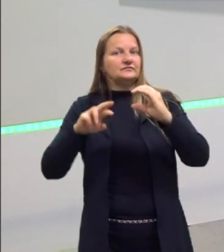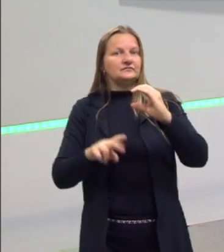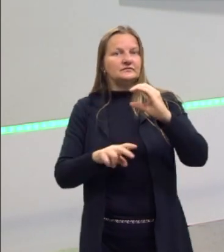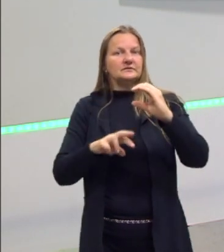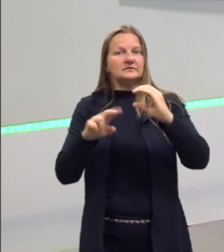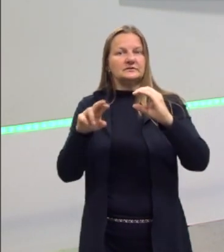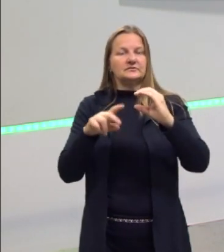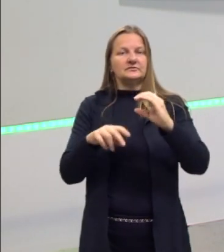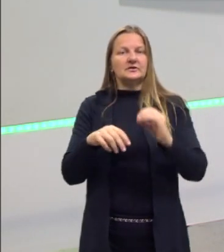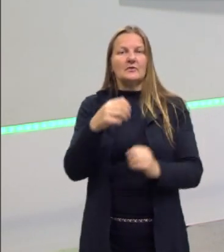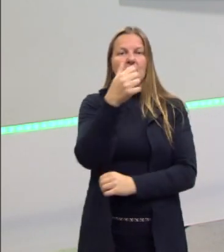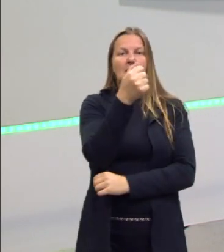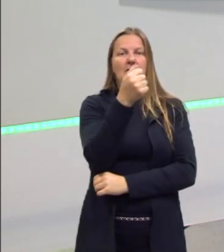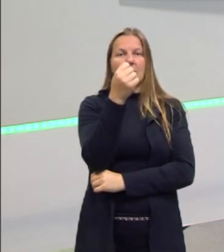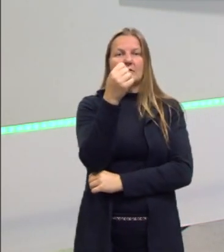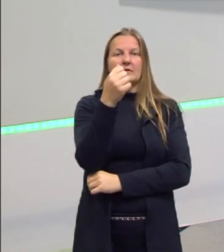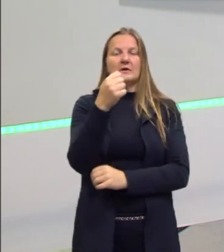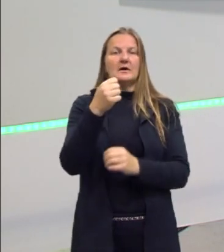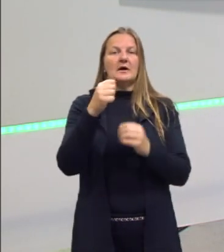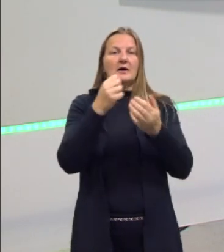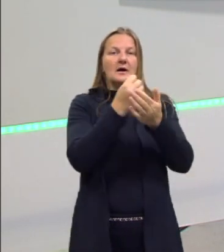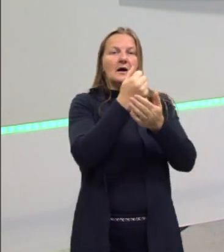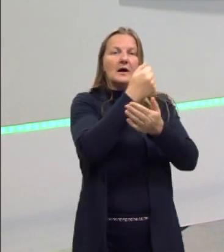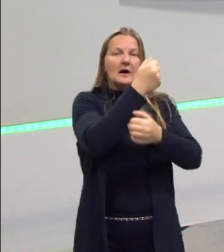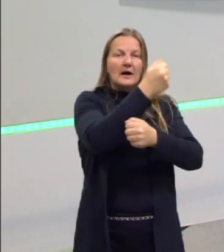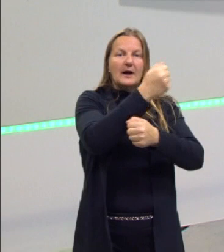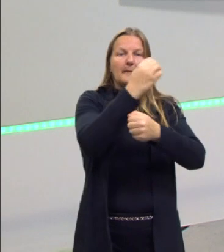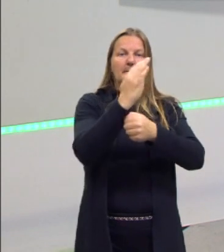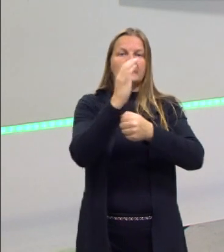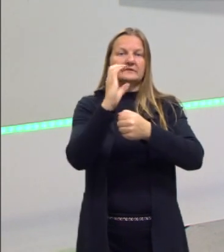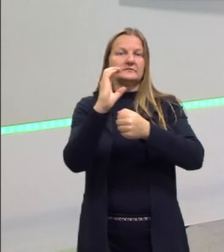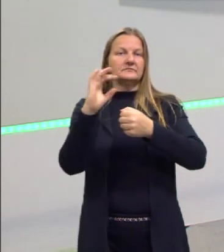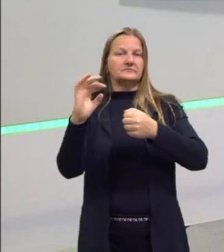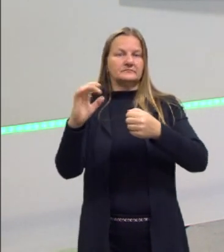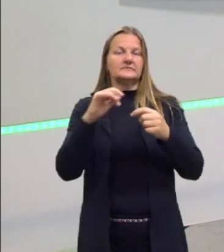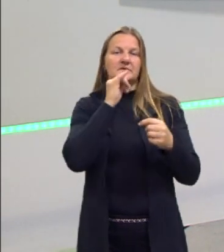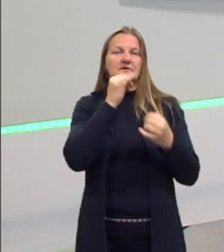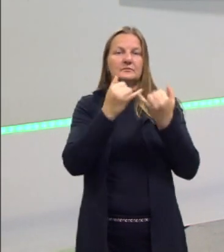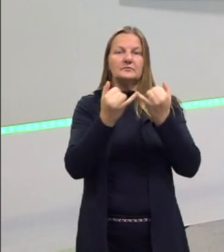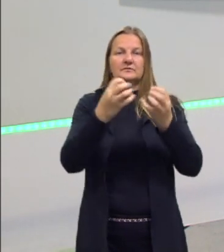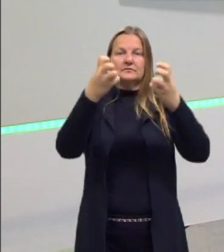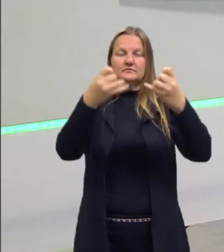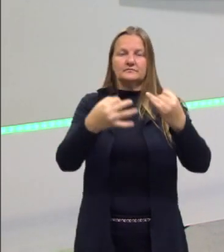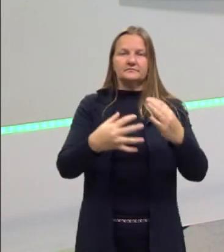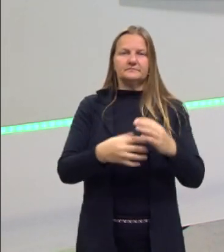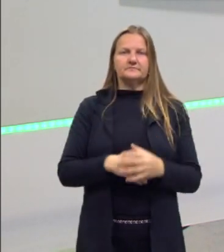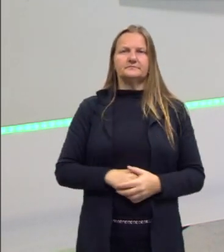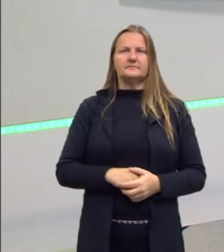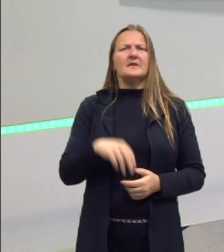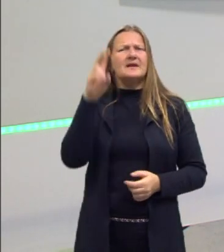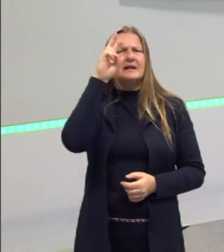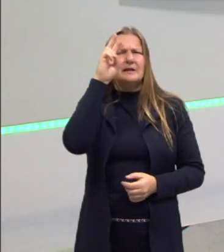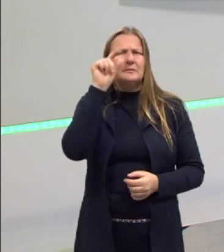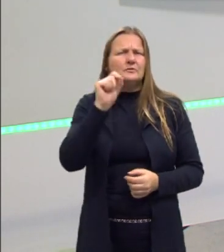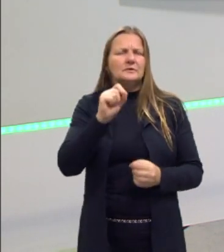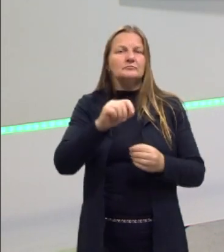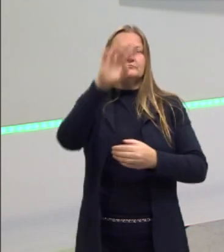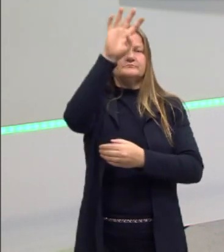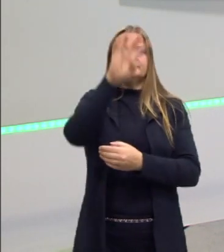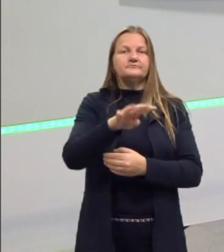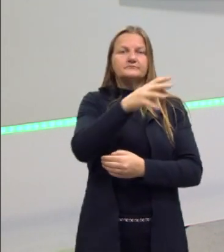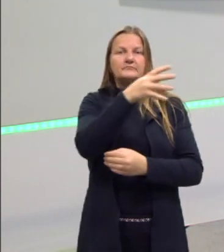utilizaria ordem alfabética na hora de nomear tá nesse exemplo elas são iguais então lembrando da